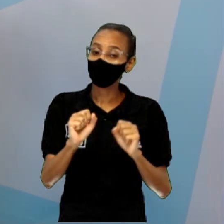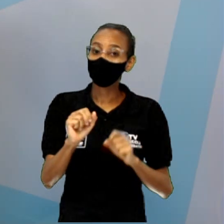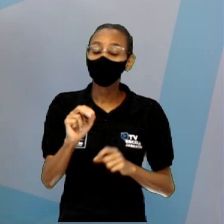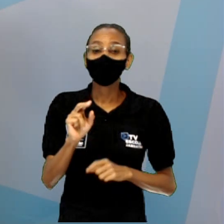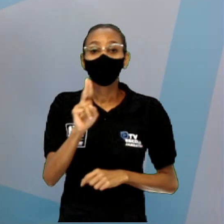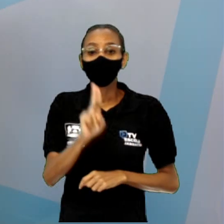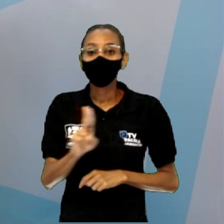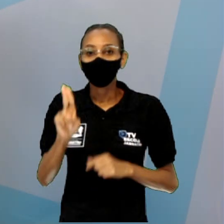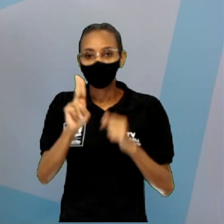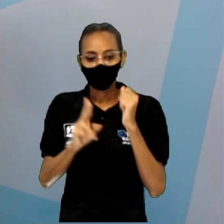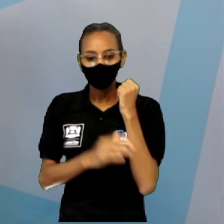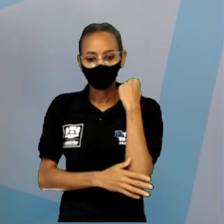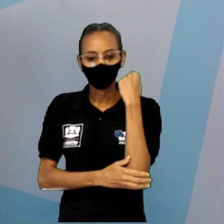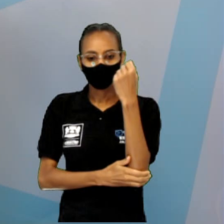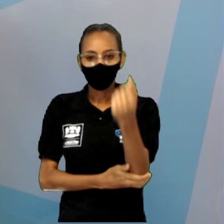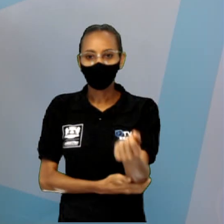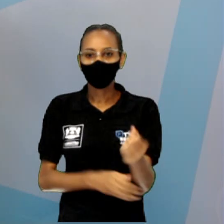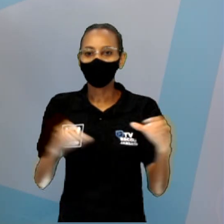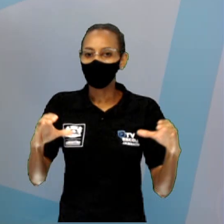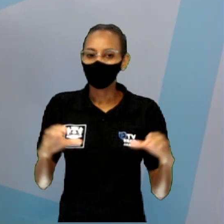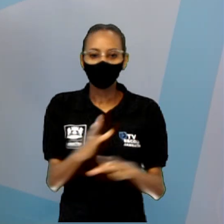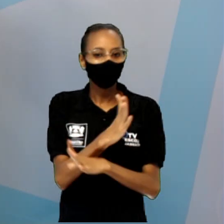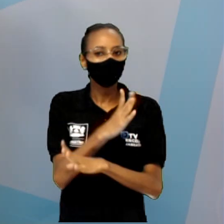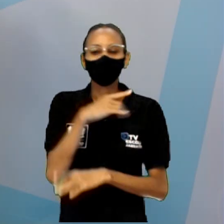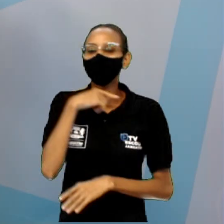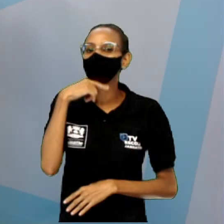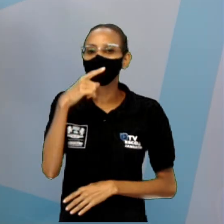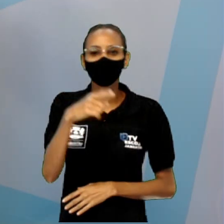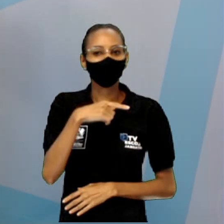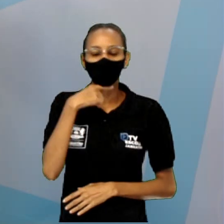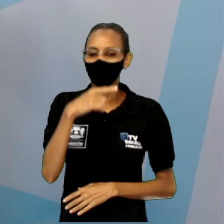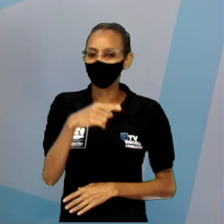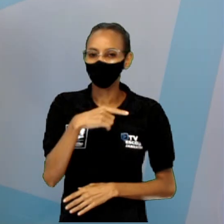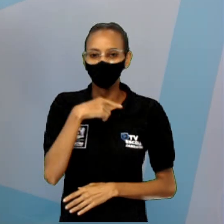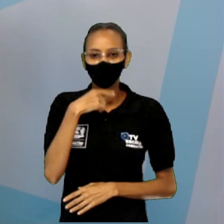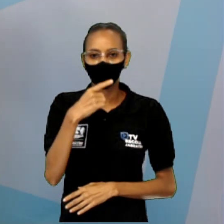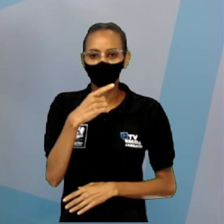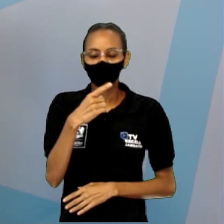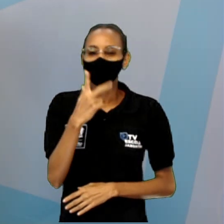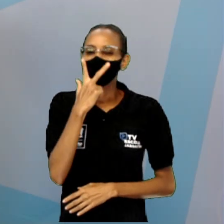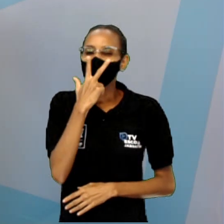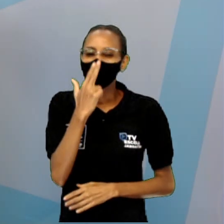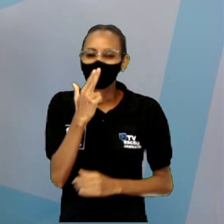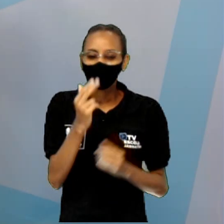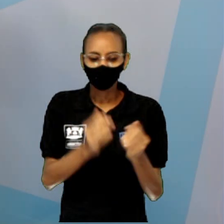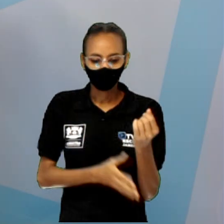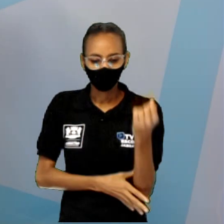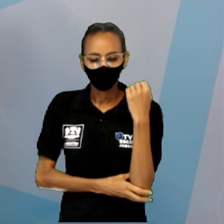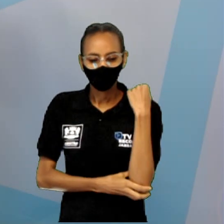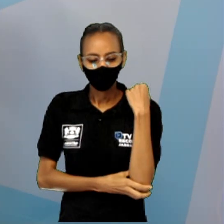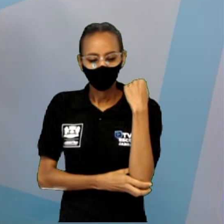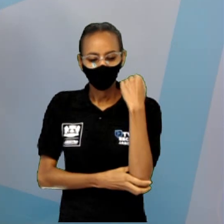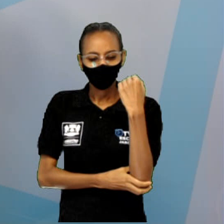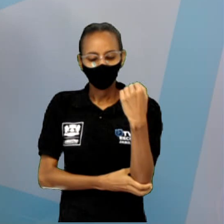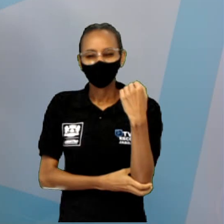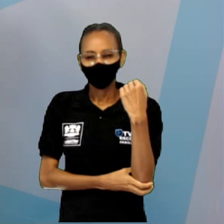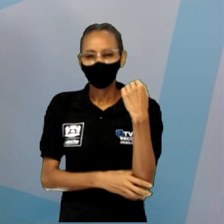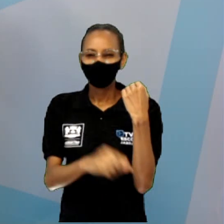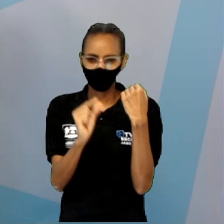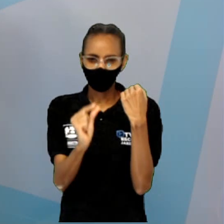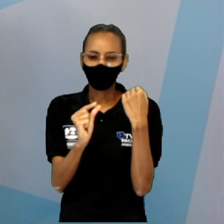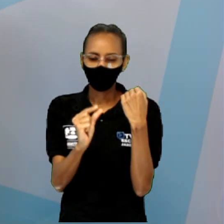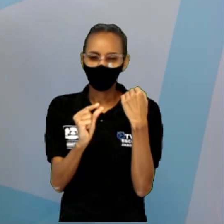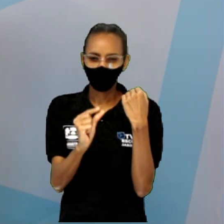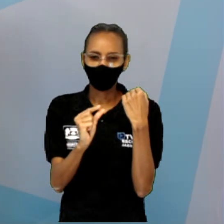o movimento completo, ele vai ficar encurtado, ou seja, ele só vai abrir até uma certa